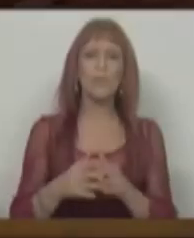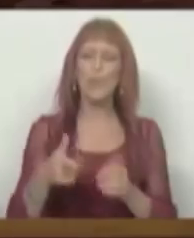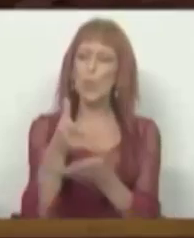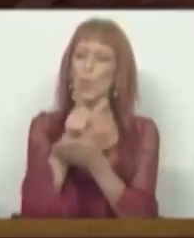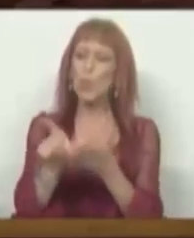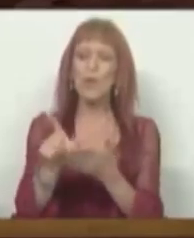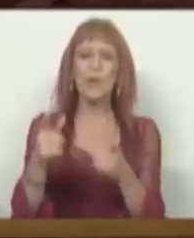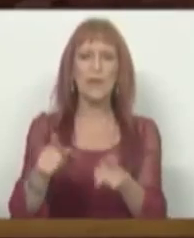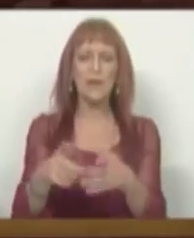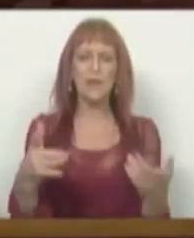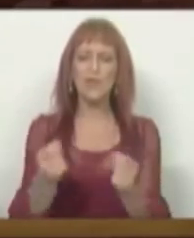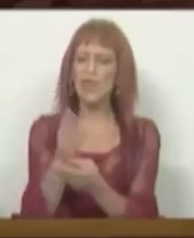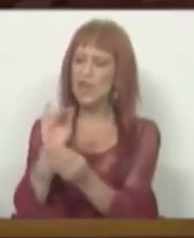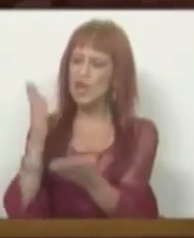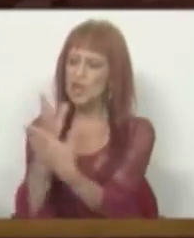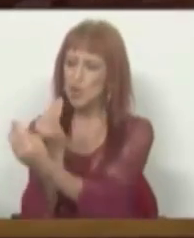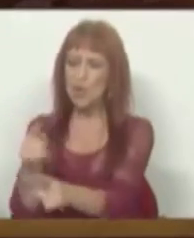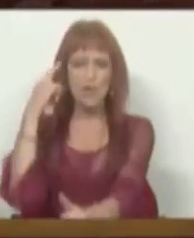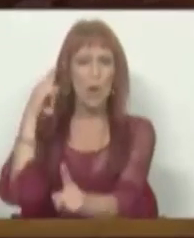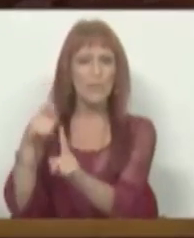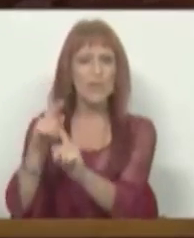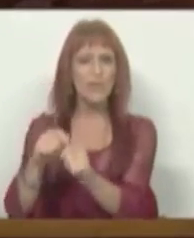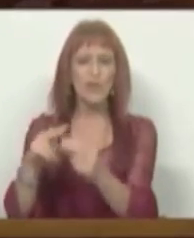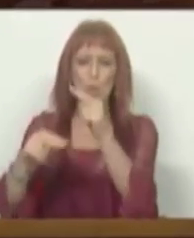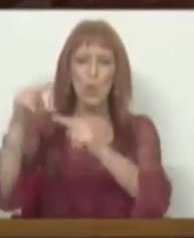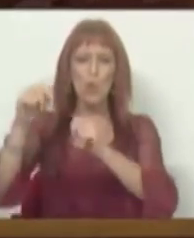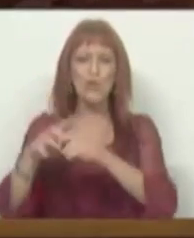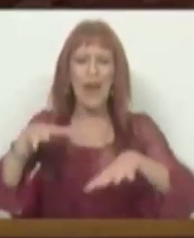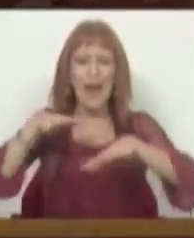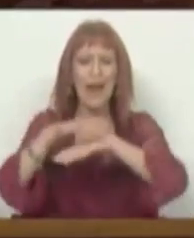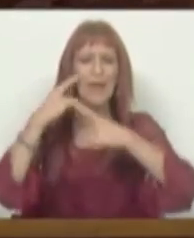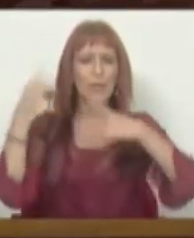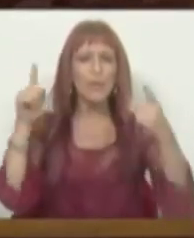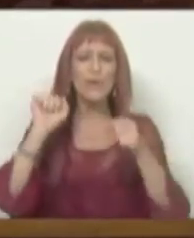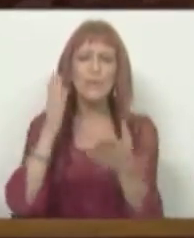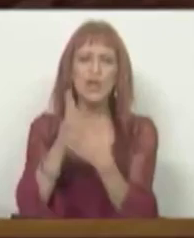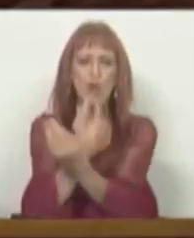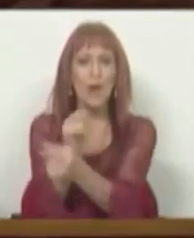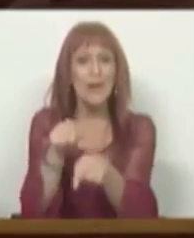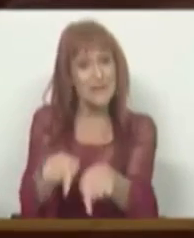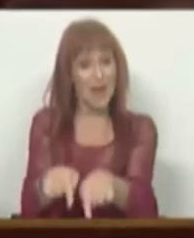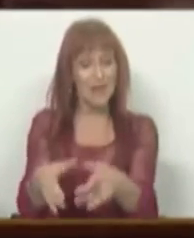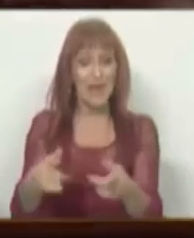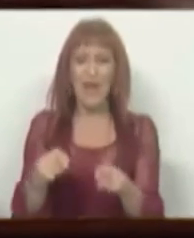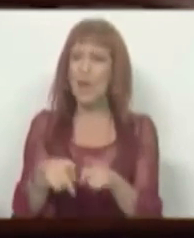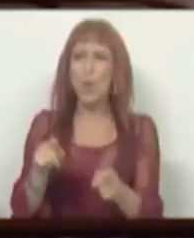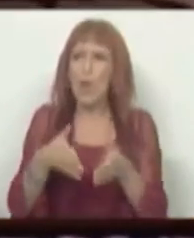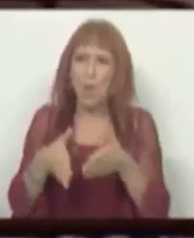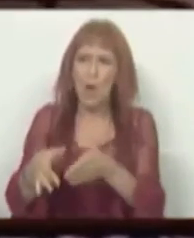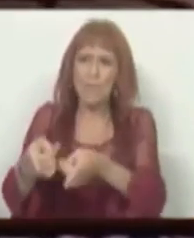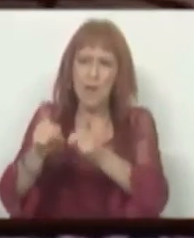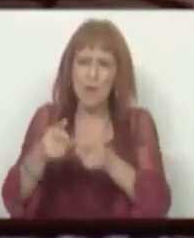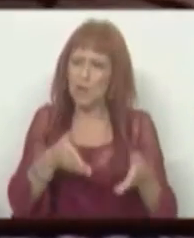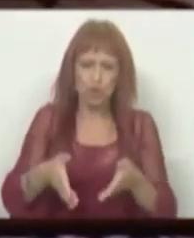O LIVRE tem para as creches o objetivo da construção de uma rede pública de creches. Esse não foi o caminho, não